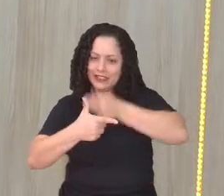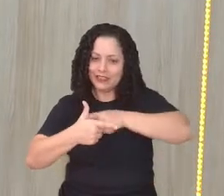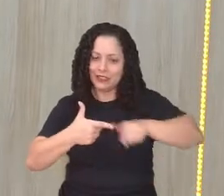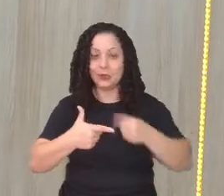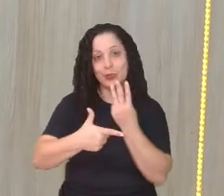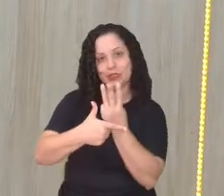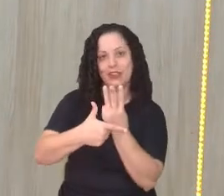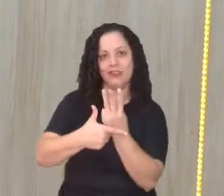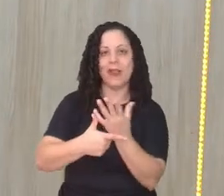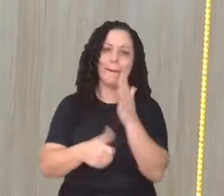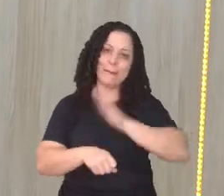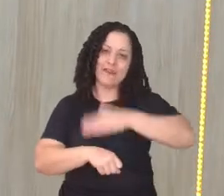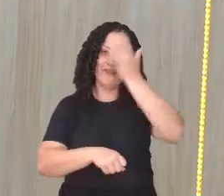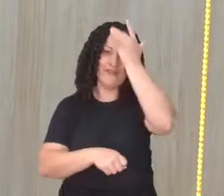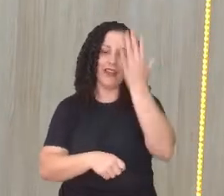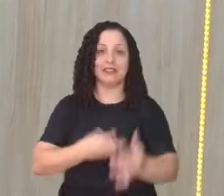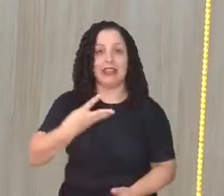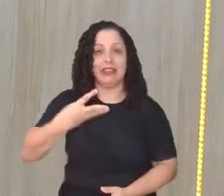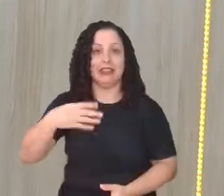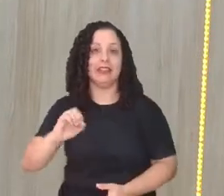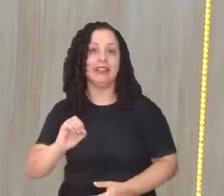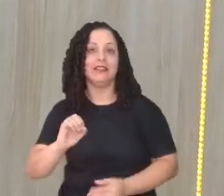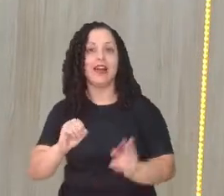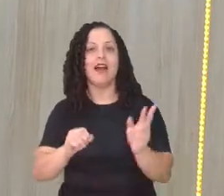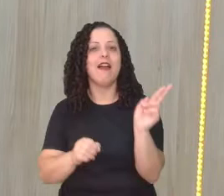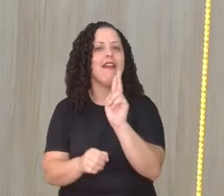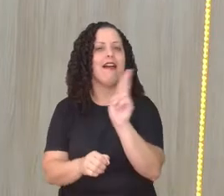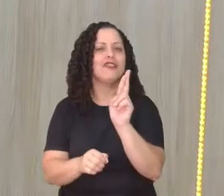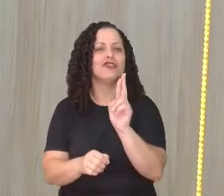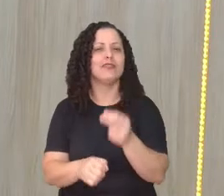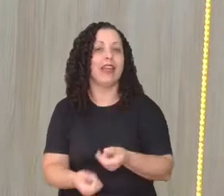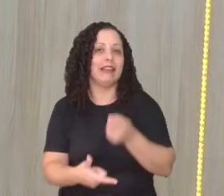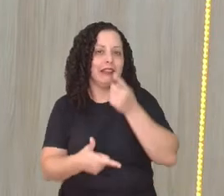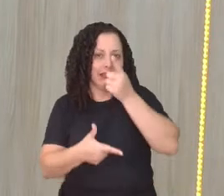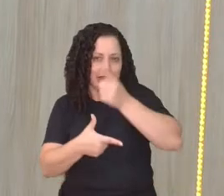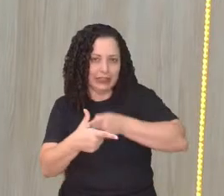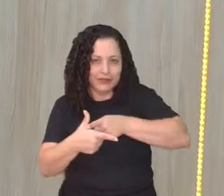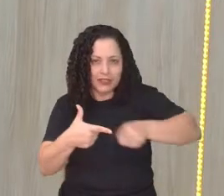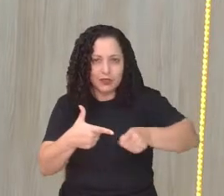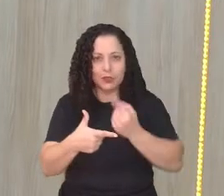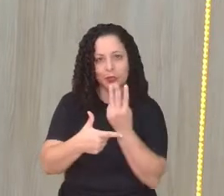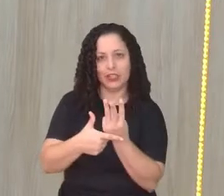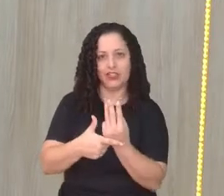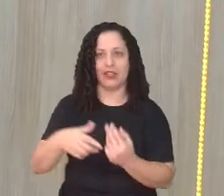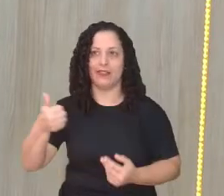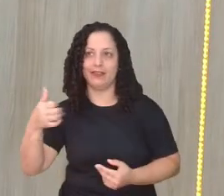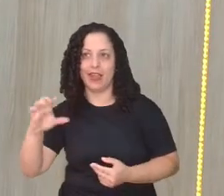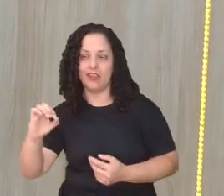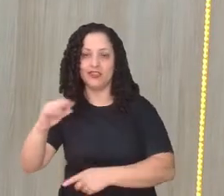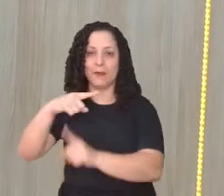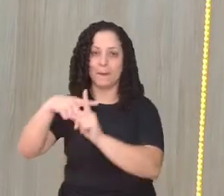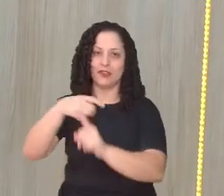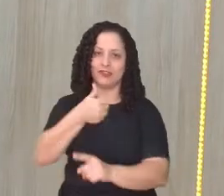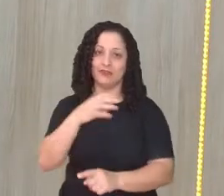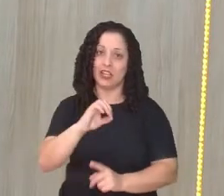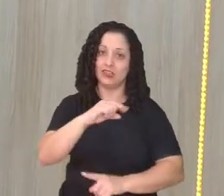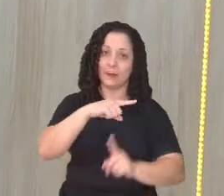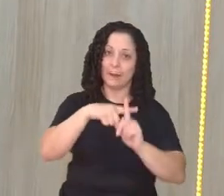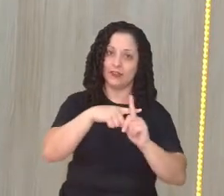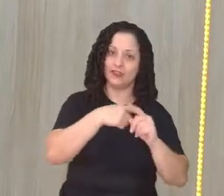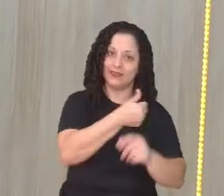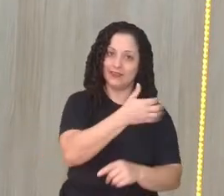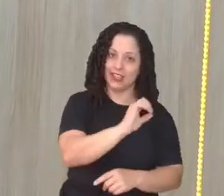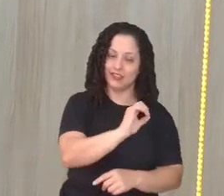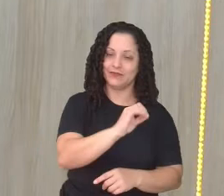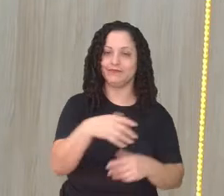R$30 para 3 meninos. Dá rapidinho, 10 mais 10 mais 10. E 6? 6 para